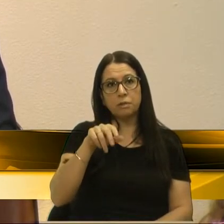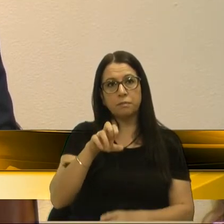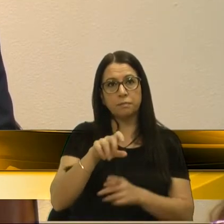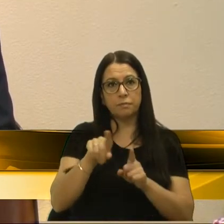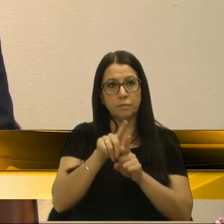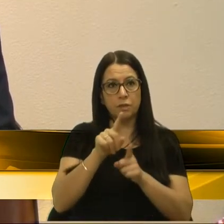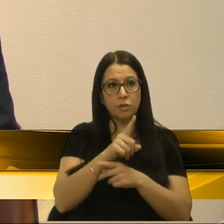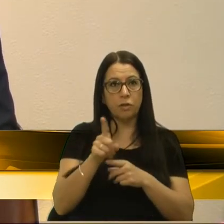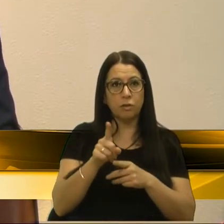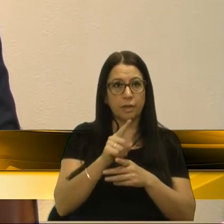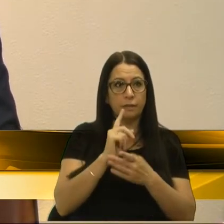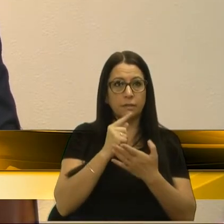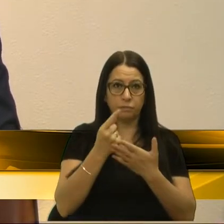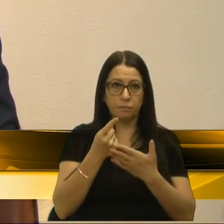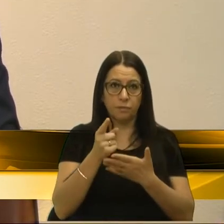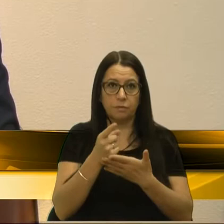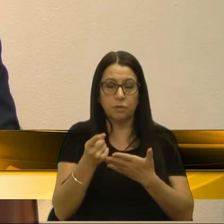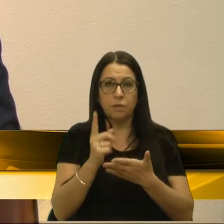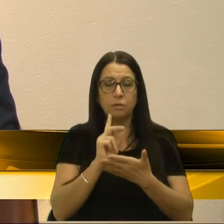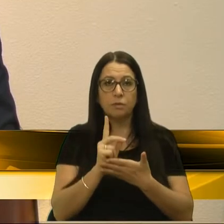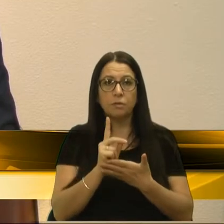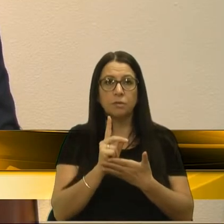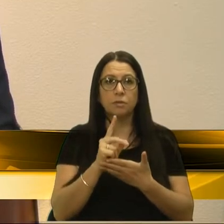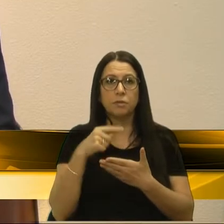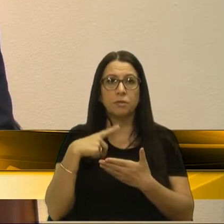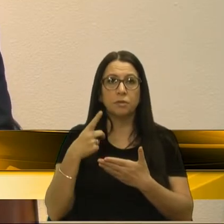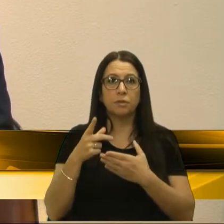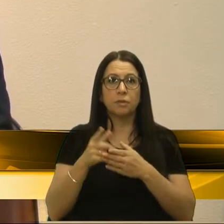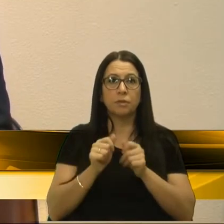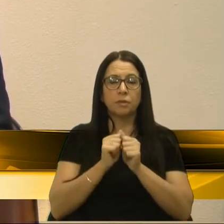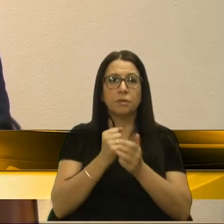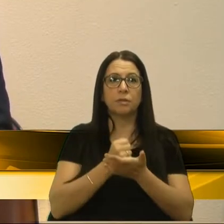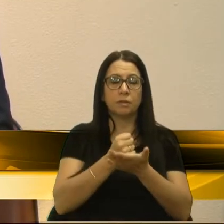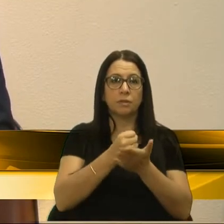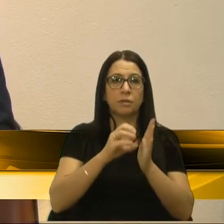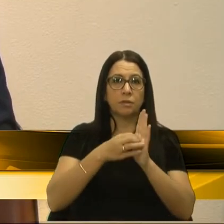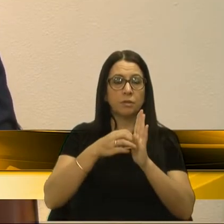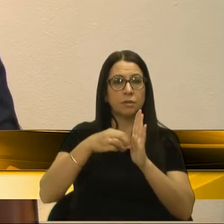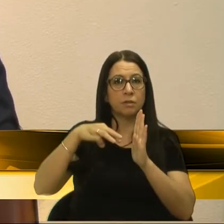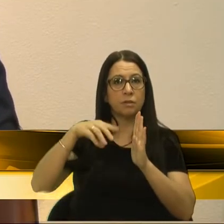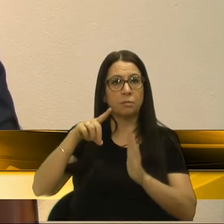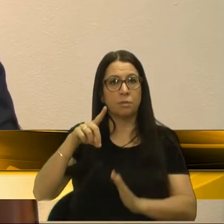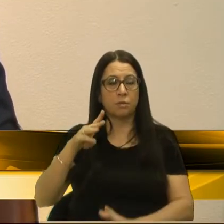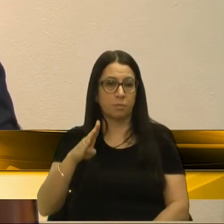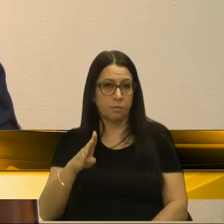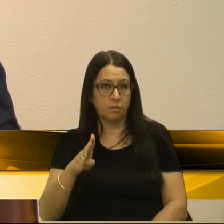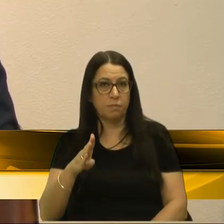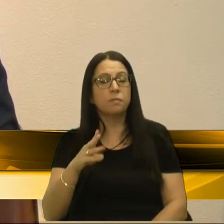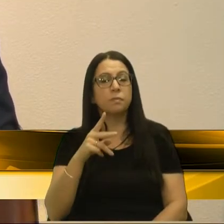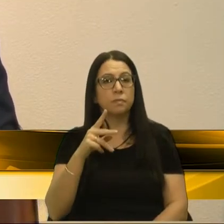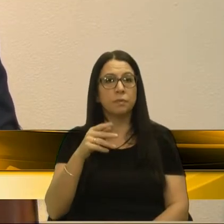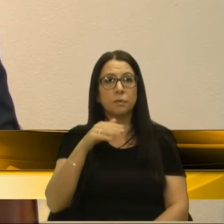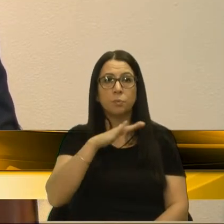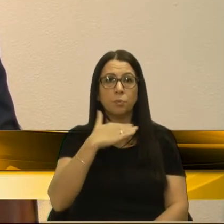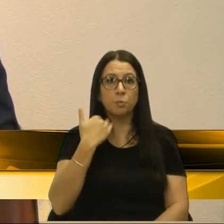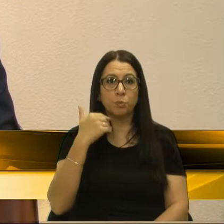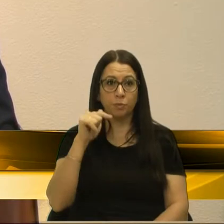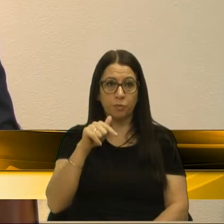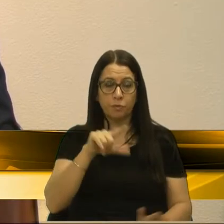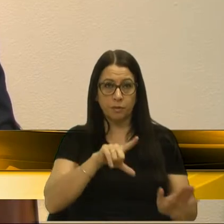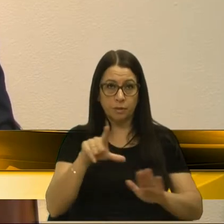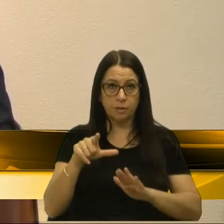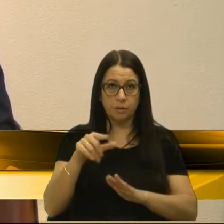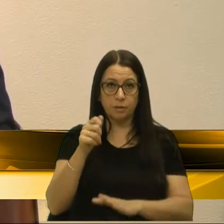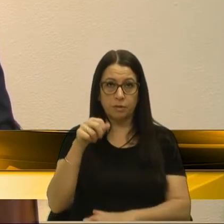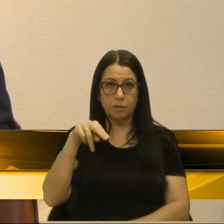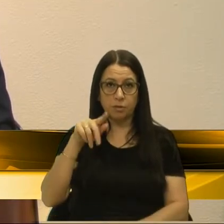foi servidora dessa casa durante muito tempo, inclusive na assessoria da bancada do MDB. Ela faleceu durante esse final de semana, dona